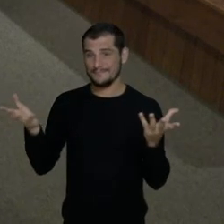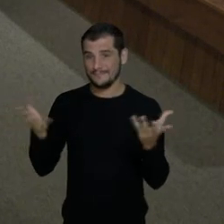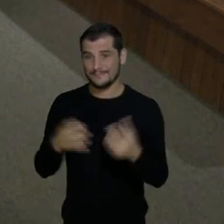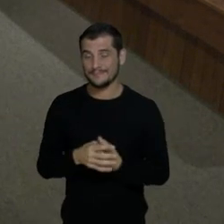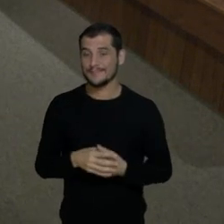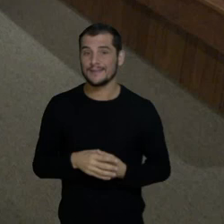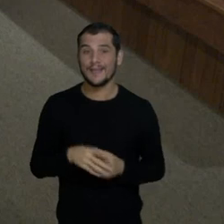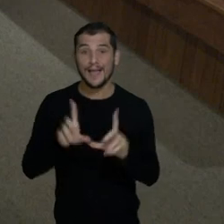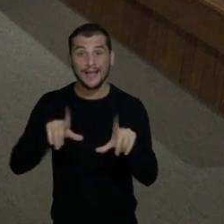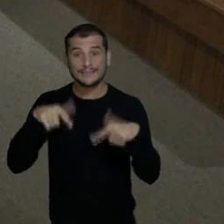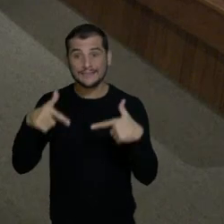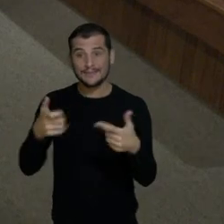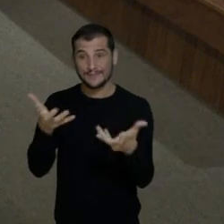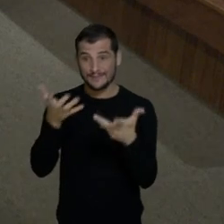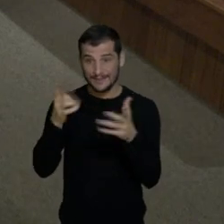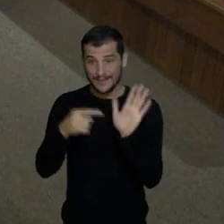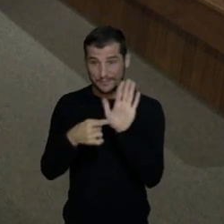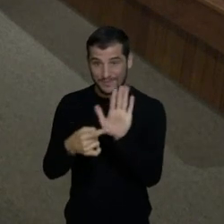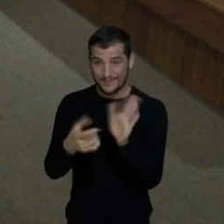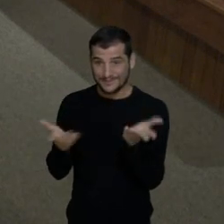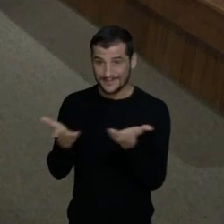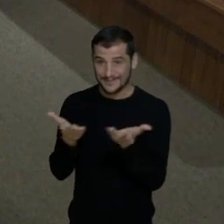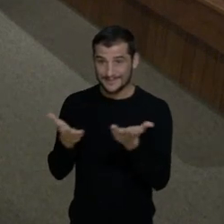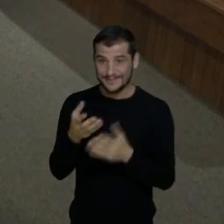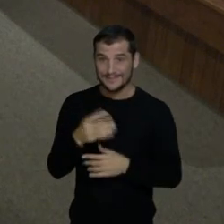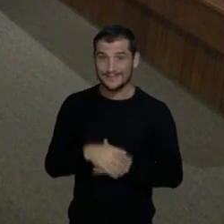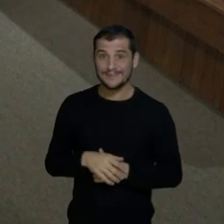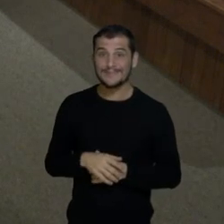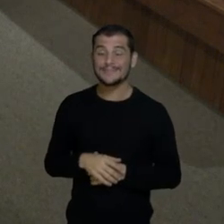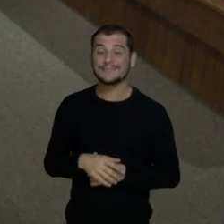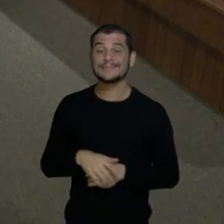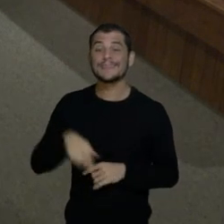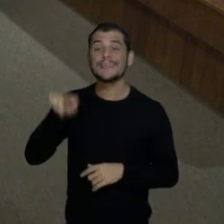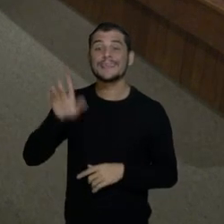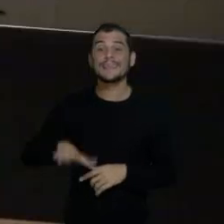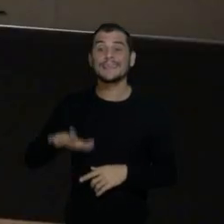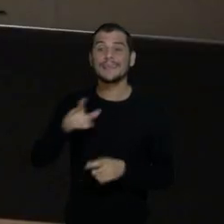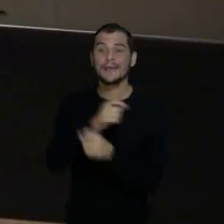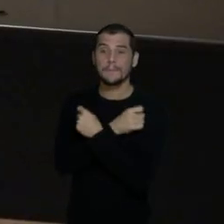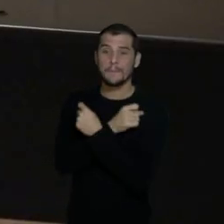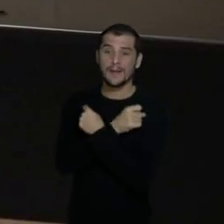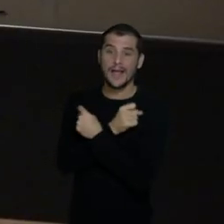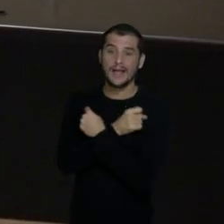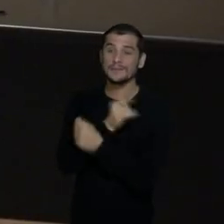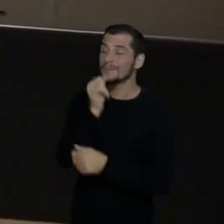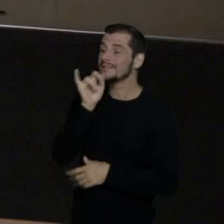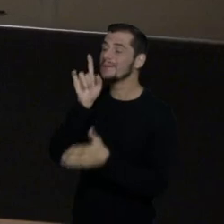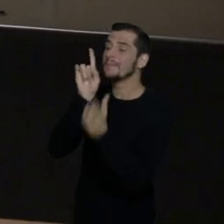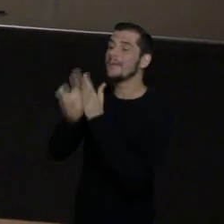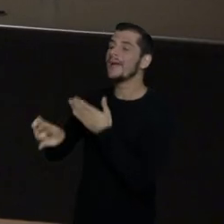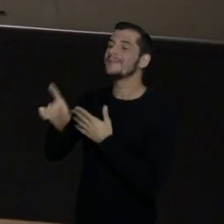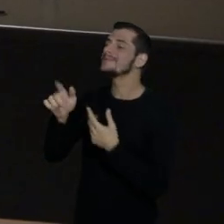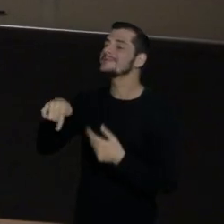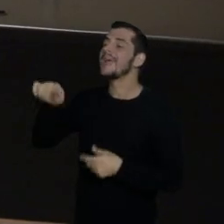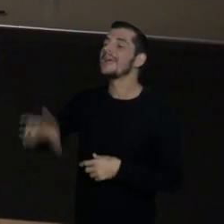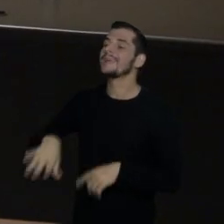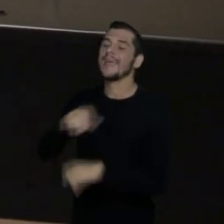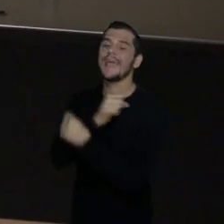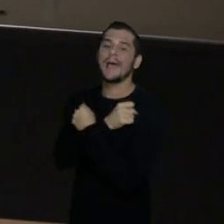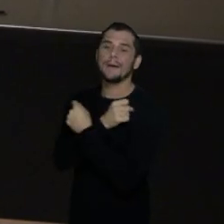aula Quem quer um abraço né você chegar e perguntar quem quer um